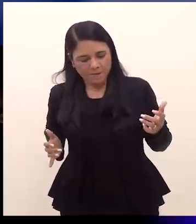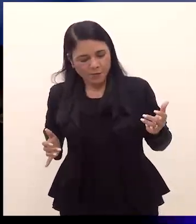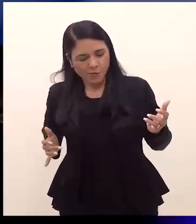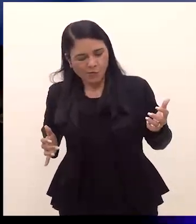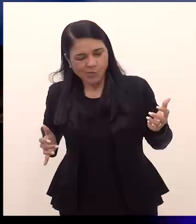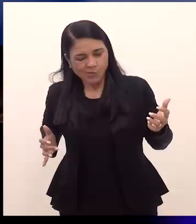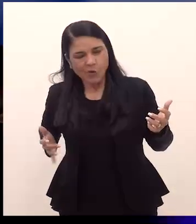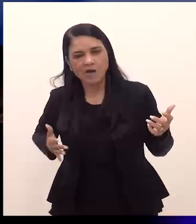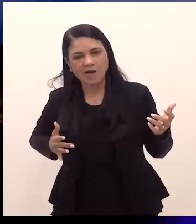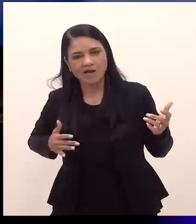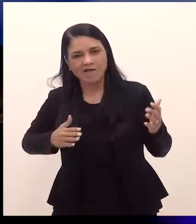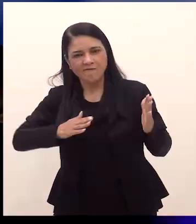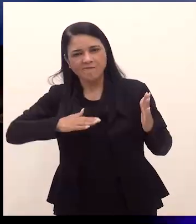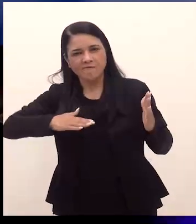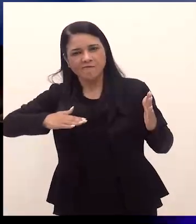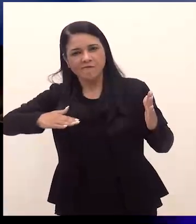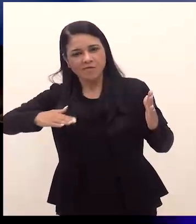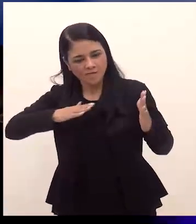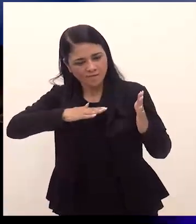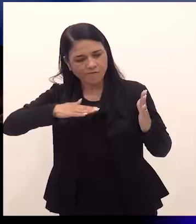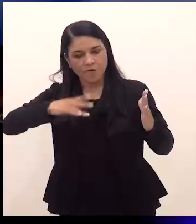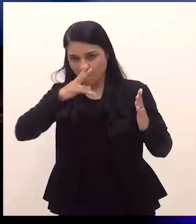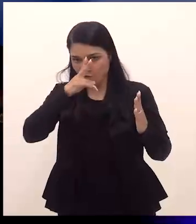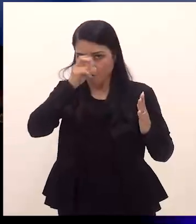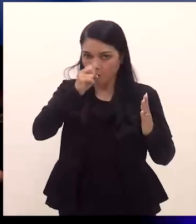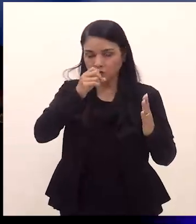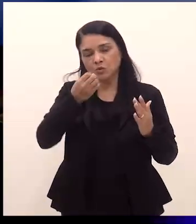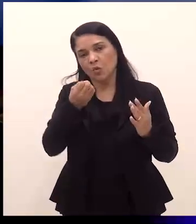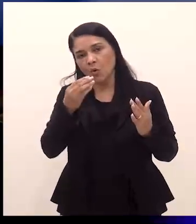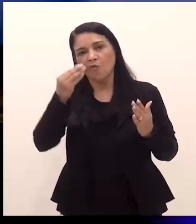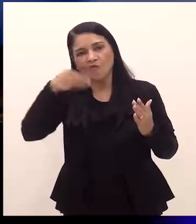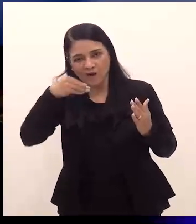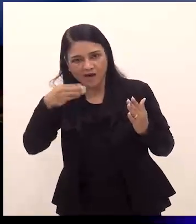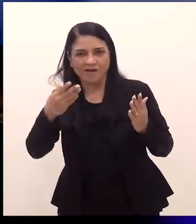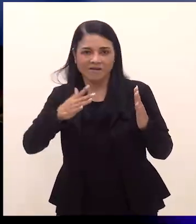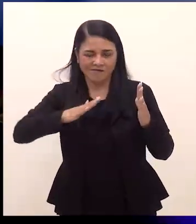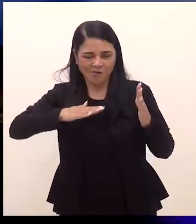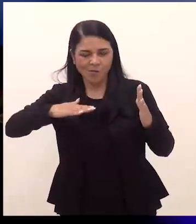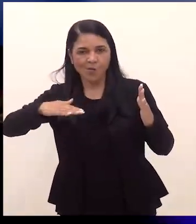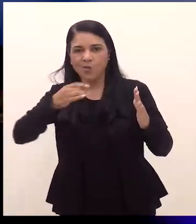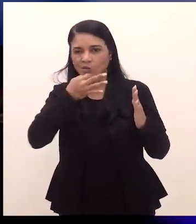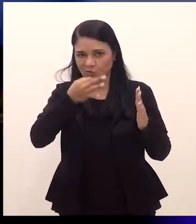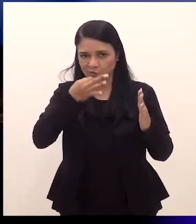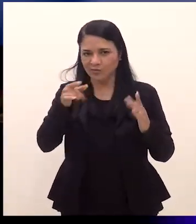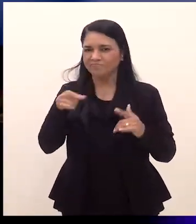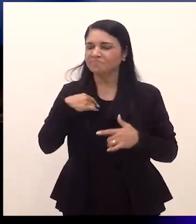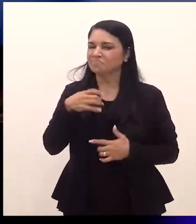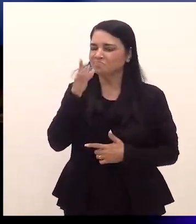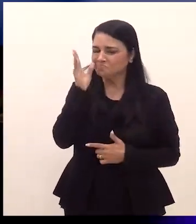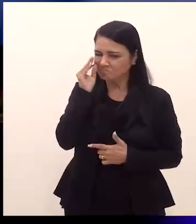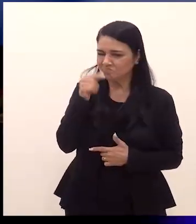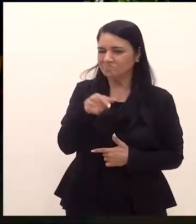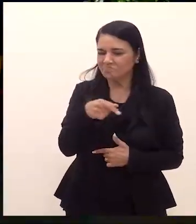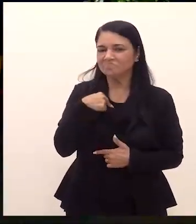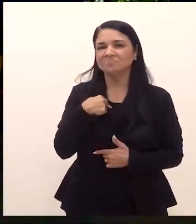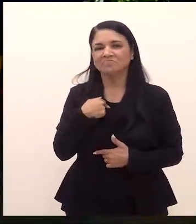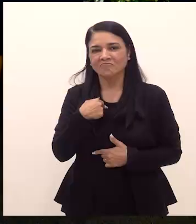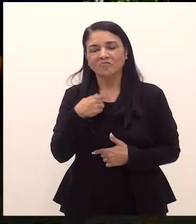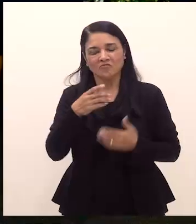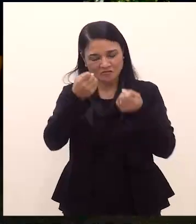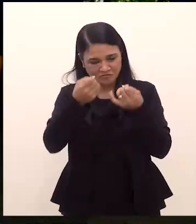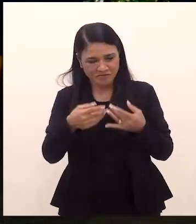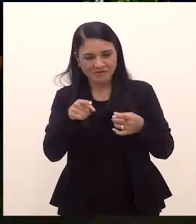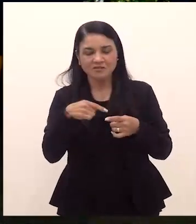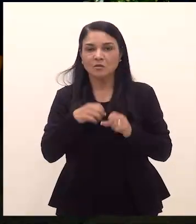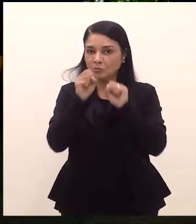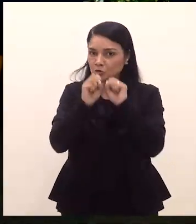uma nota, vibrar com ela, fazer ela mais forte ou mais fraca. Muito curioso o seu instrumento e a gente vai